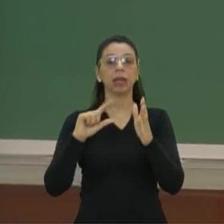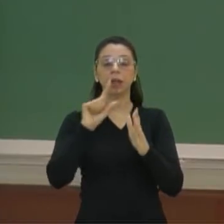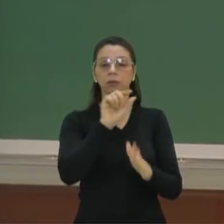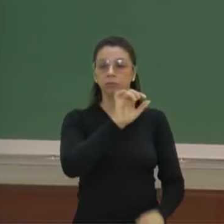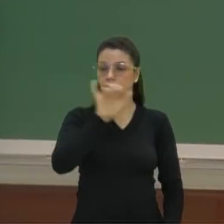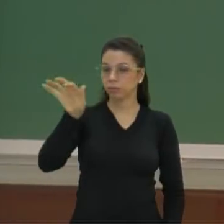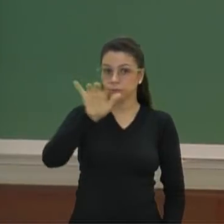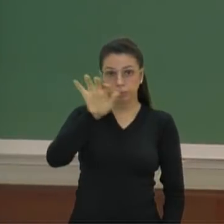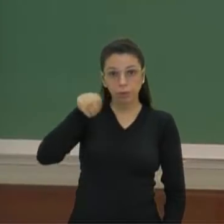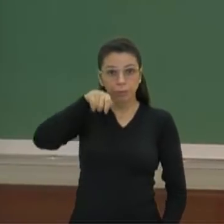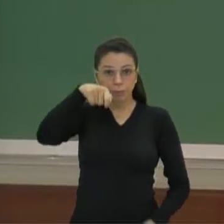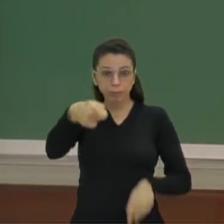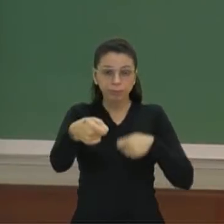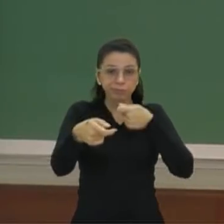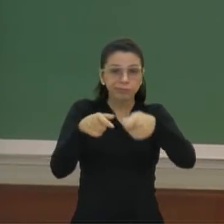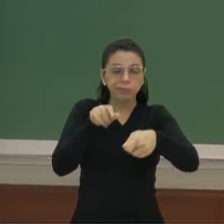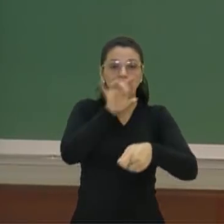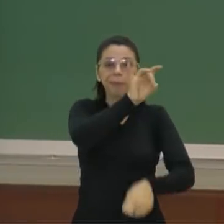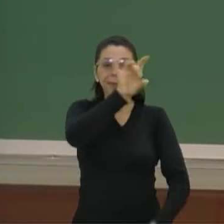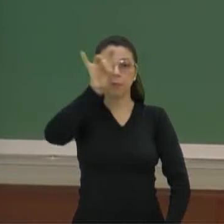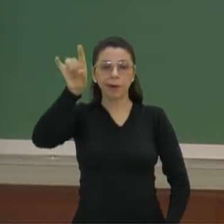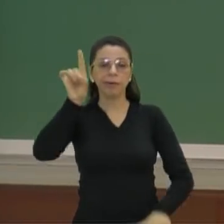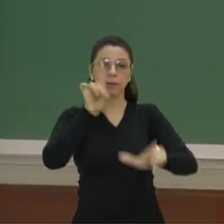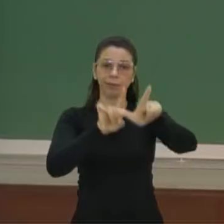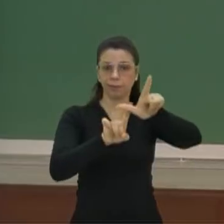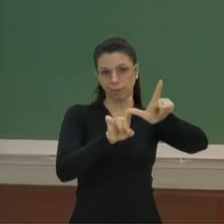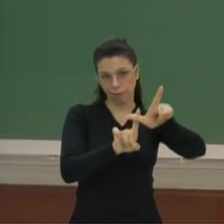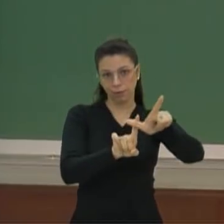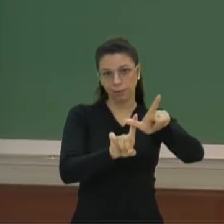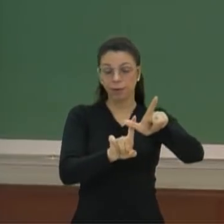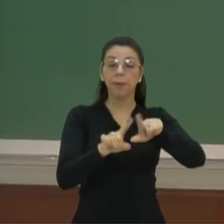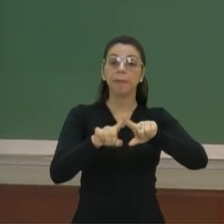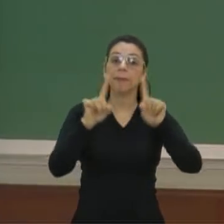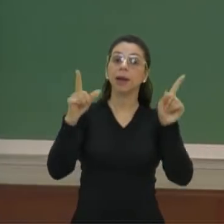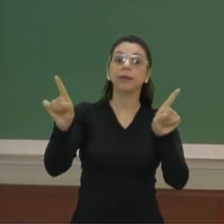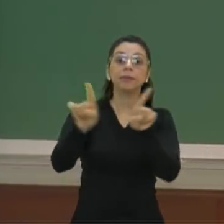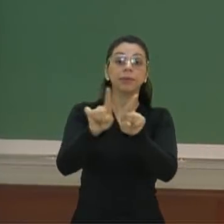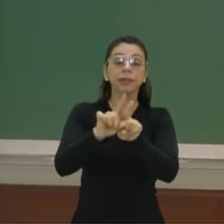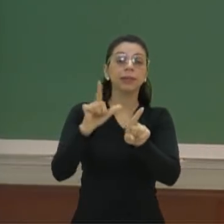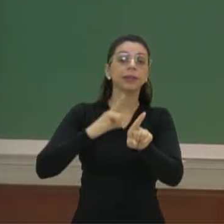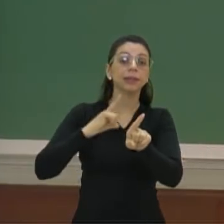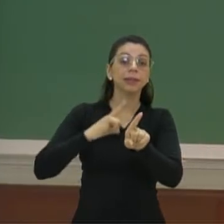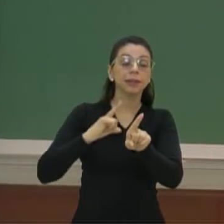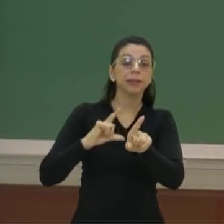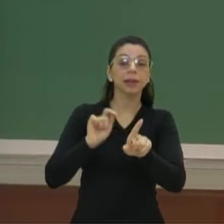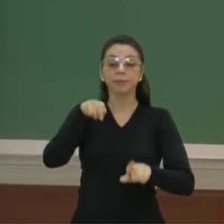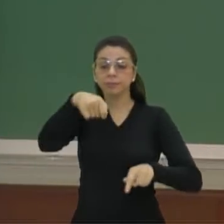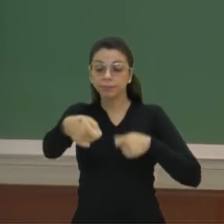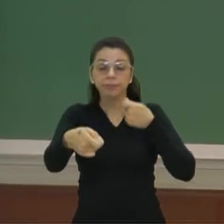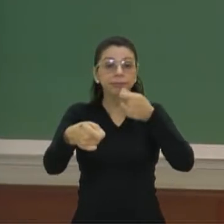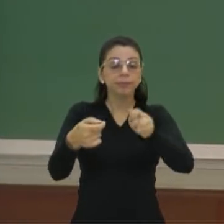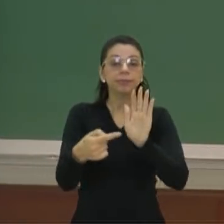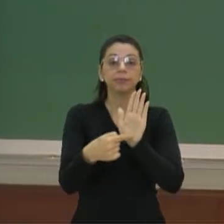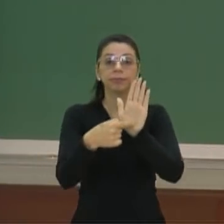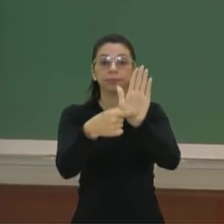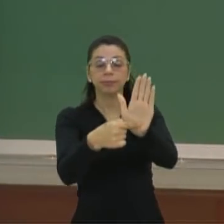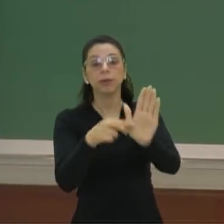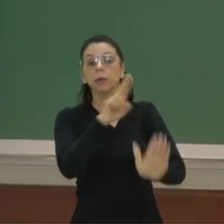né? Sinais para cada letra do alfabeto. Só que nós também temos sinais que